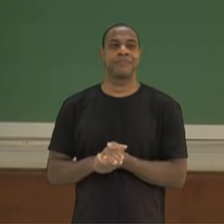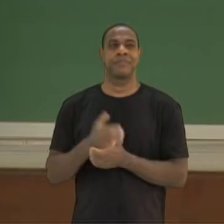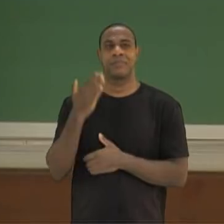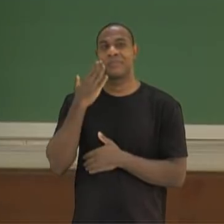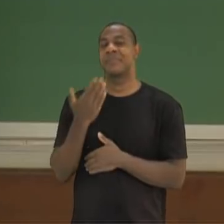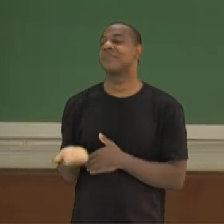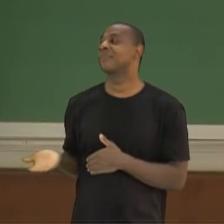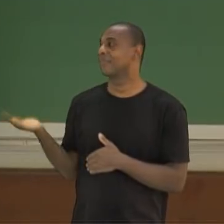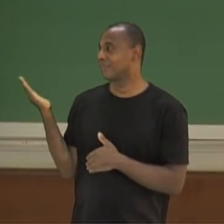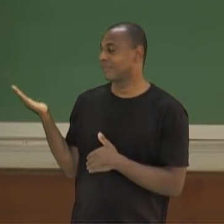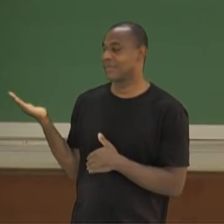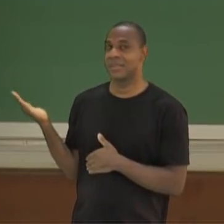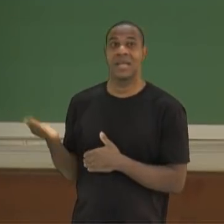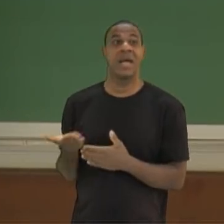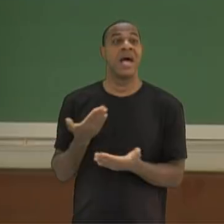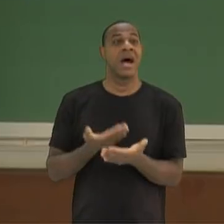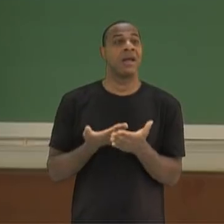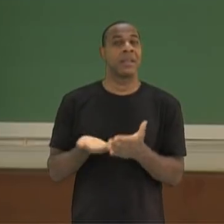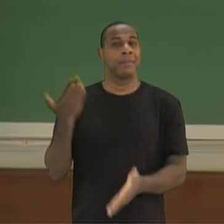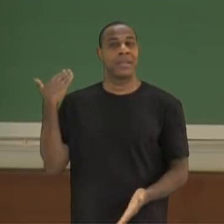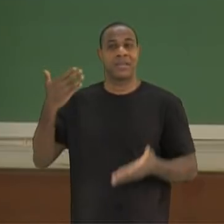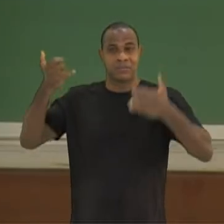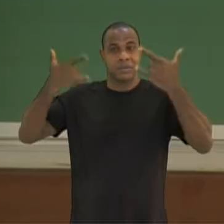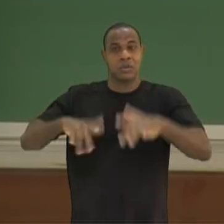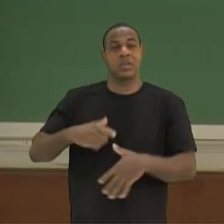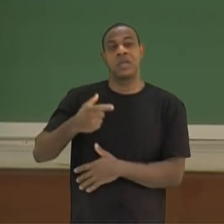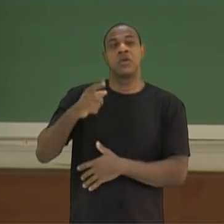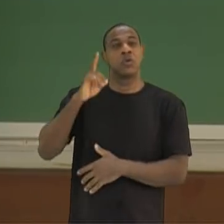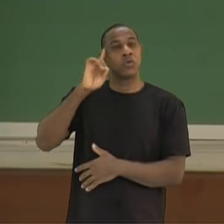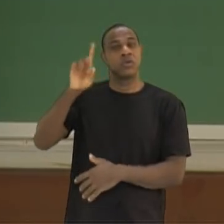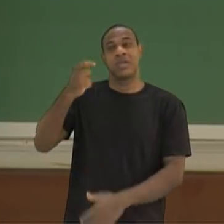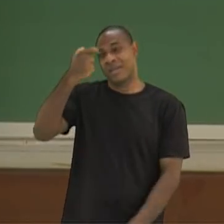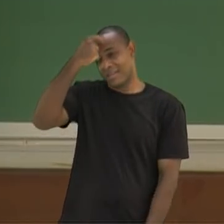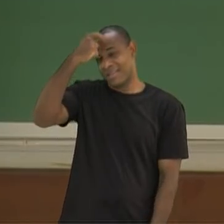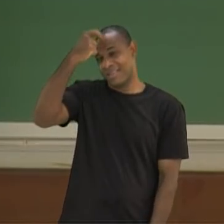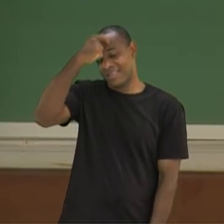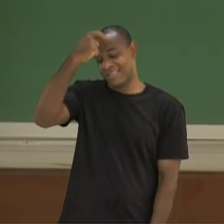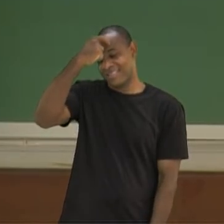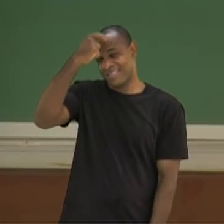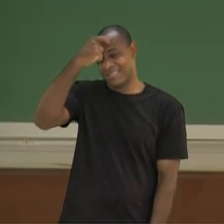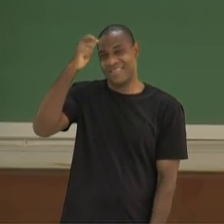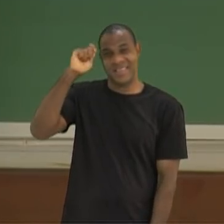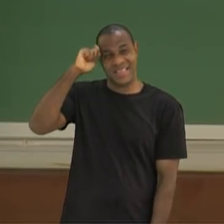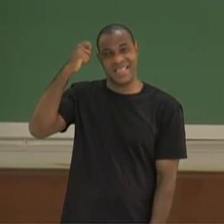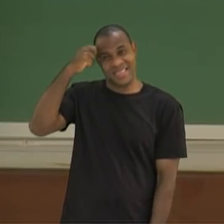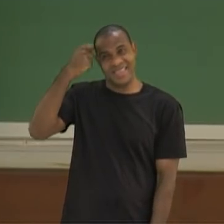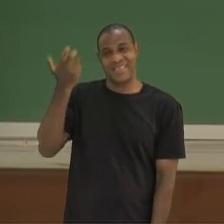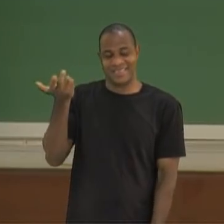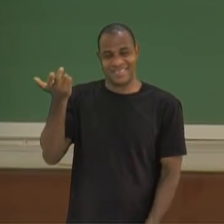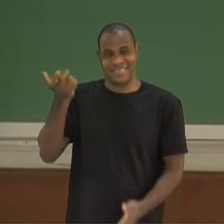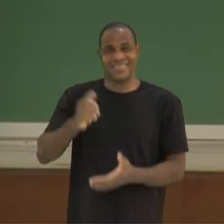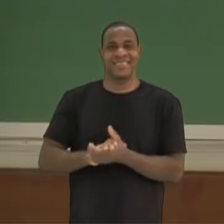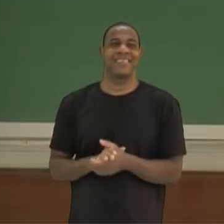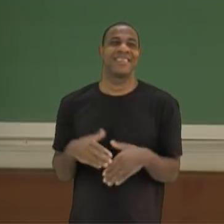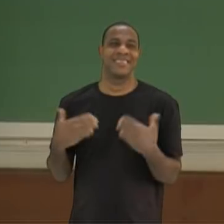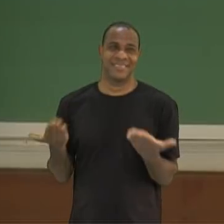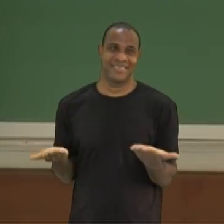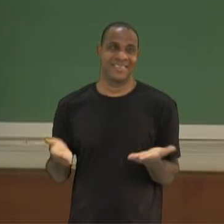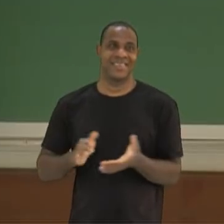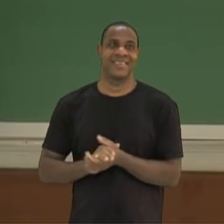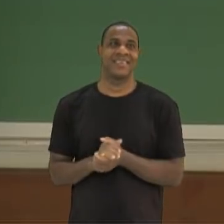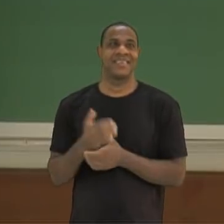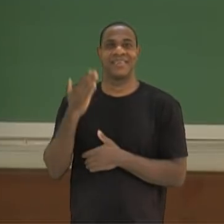passada, a gente falou sobre o Dia da Consciência Negra, lembram disso? Sobre o Black Awareness Day e o Black Lives Matter, né? Falamos desses